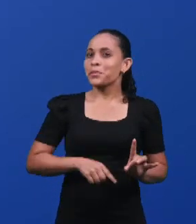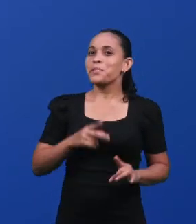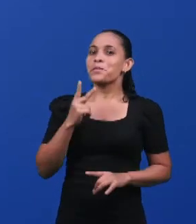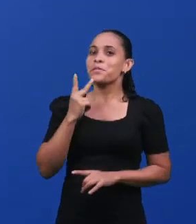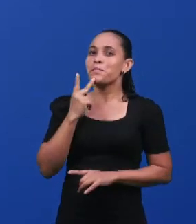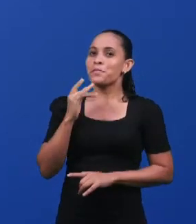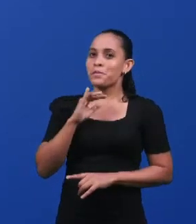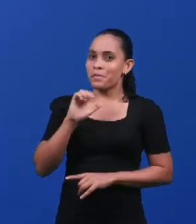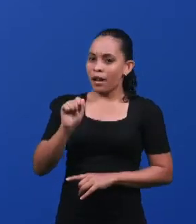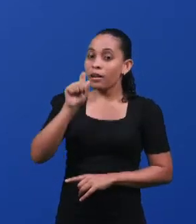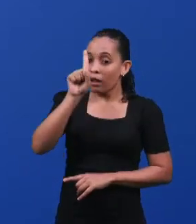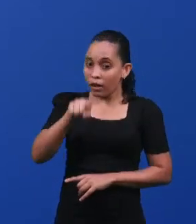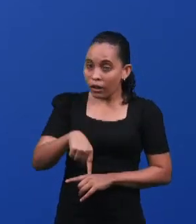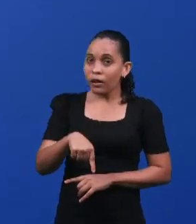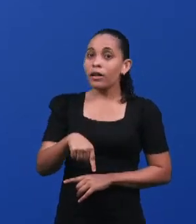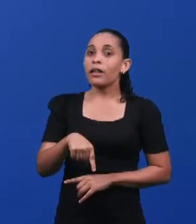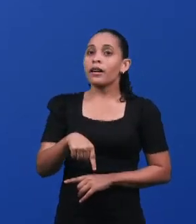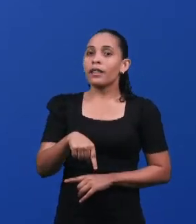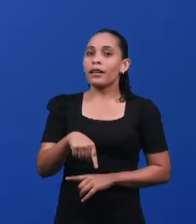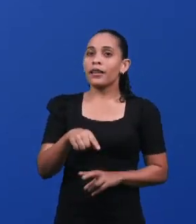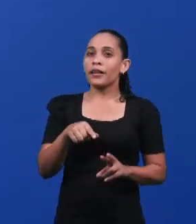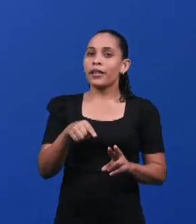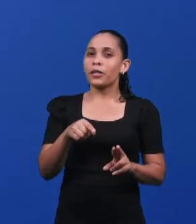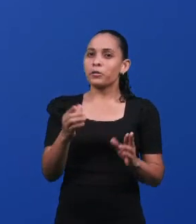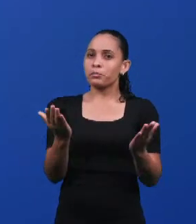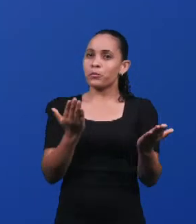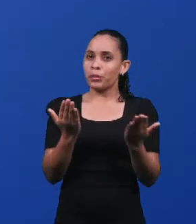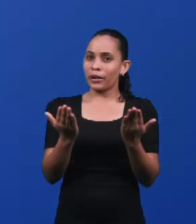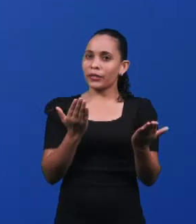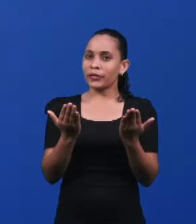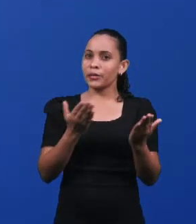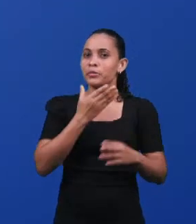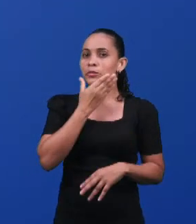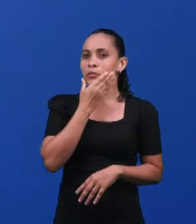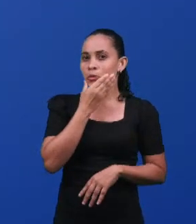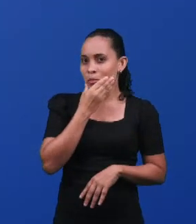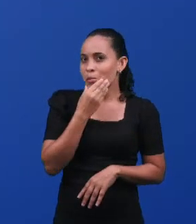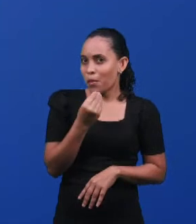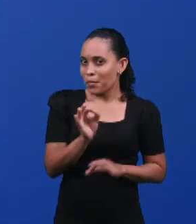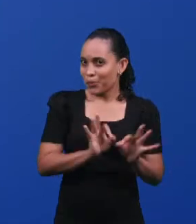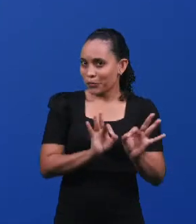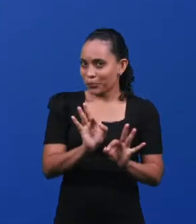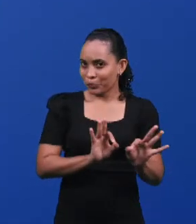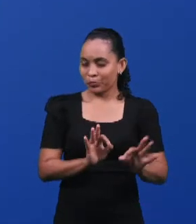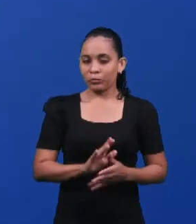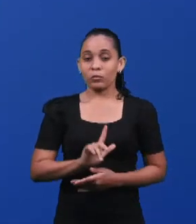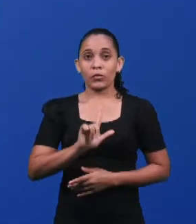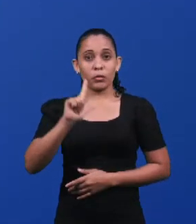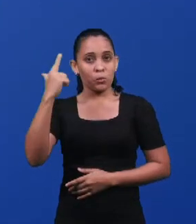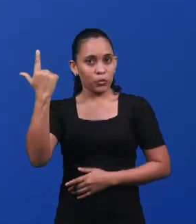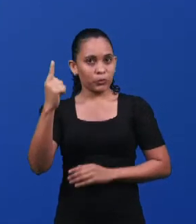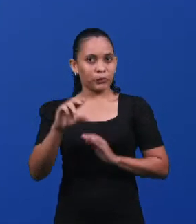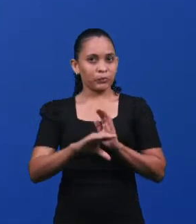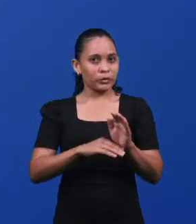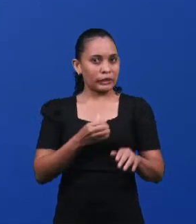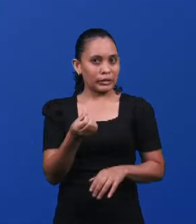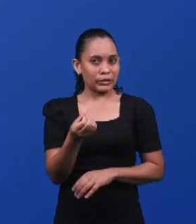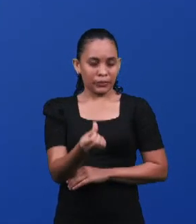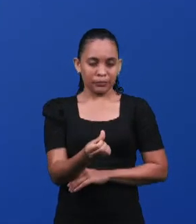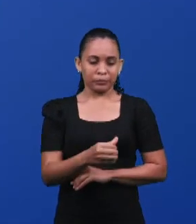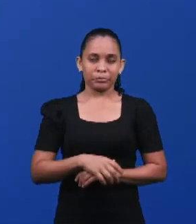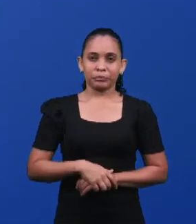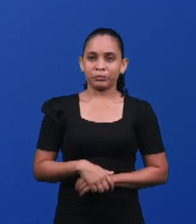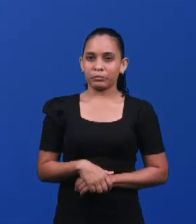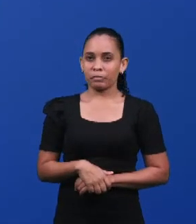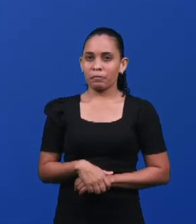ceia. No versículo 15, nós podemos encontrar aqui a figura do Senhor Jesus, que nos diz assim: e ouvindo isto, um